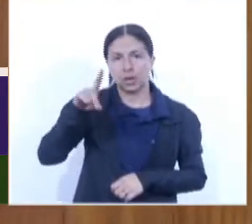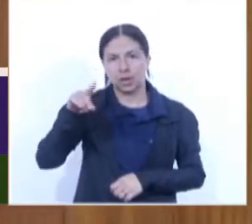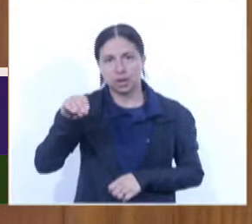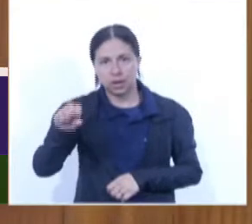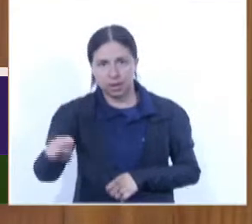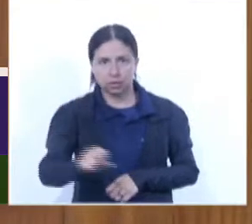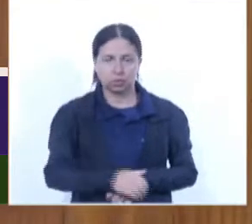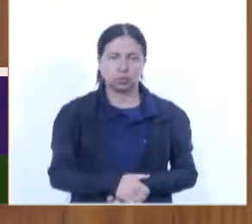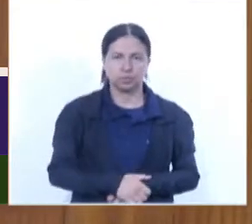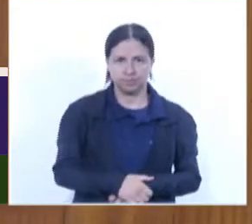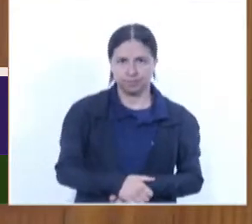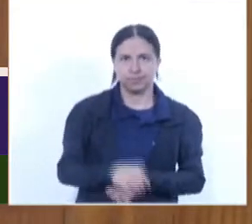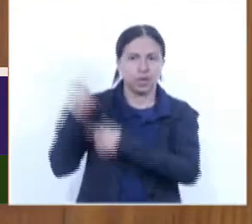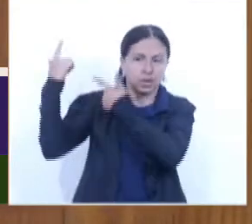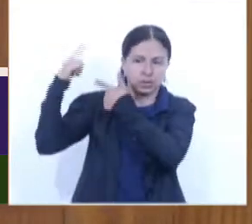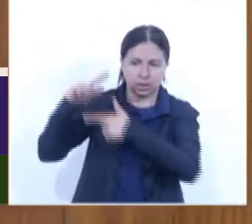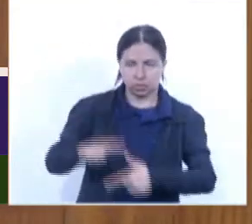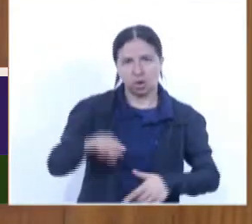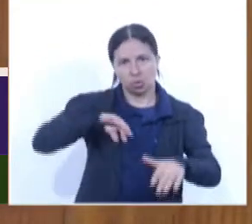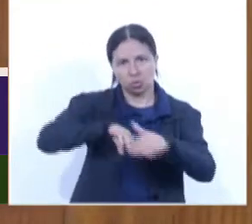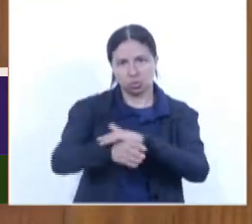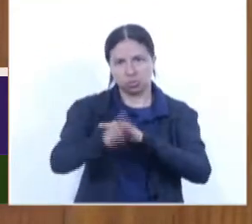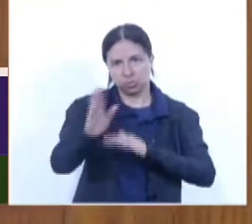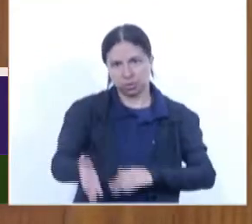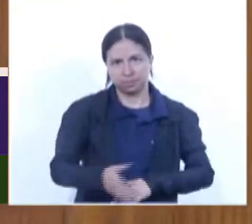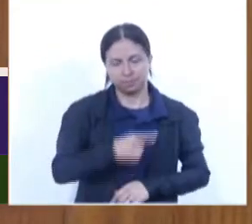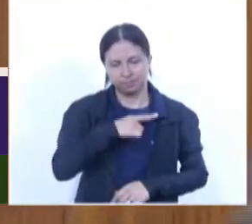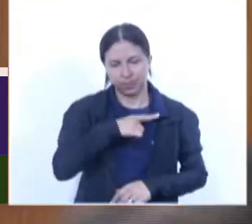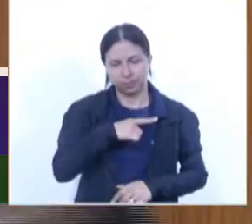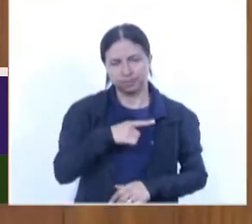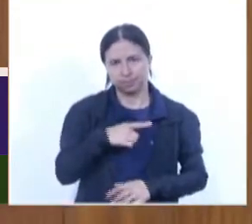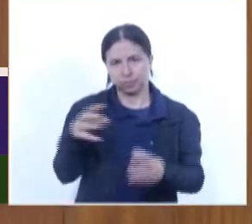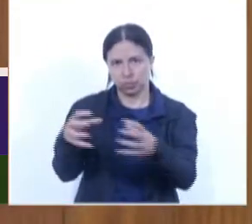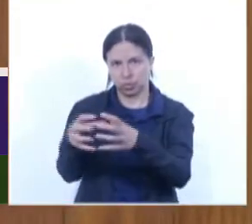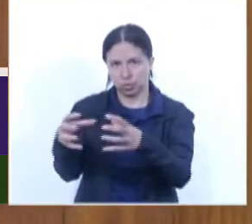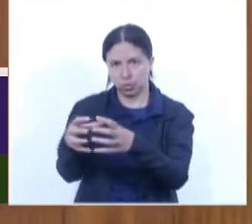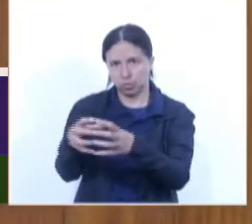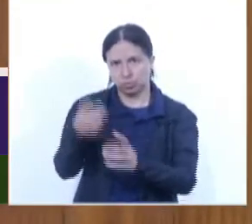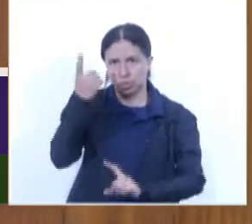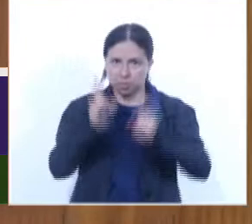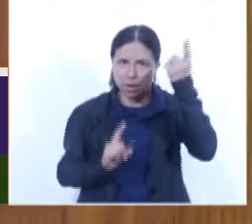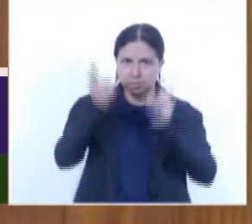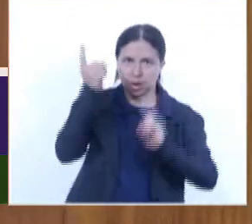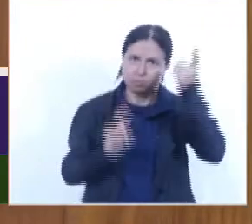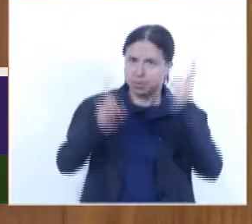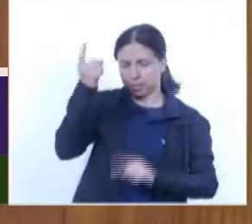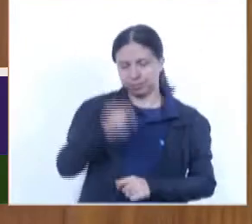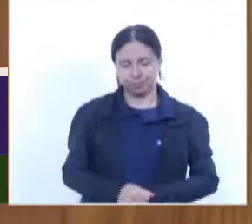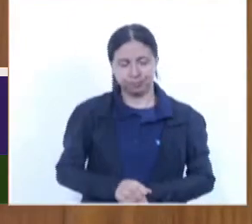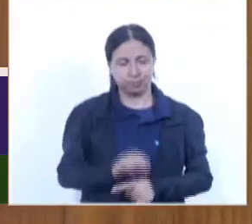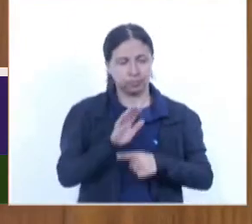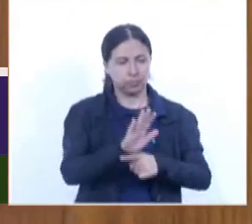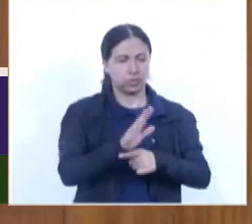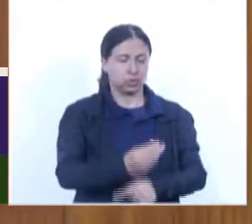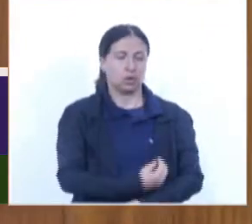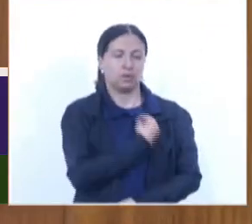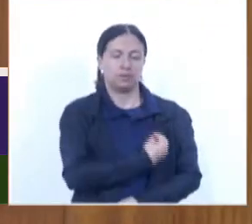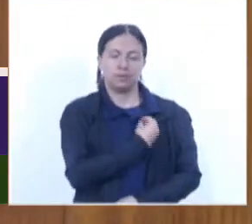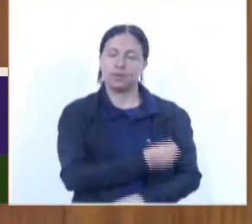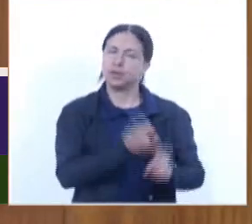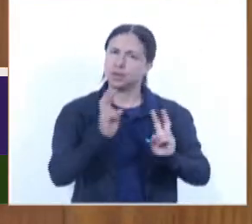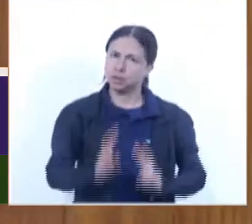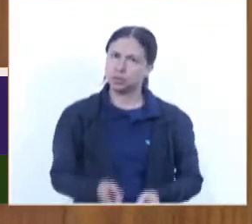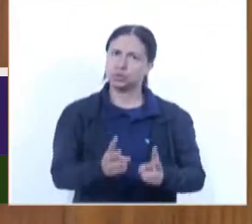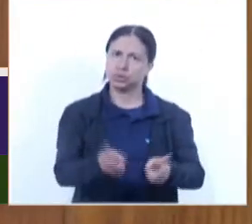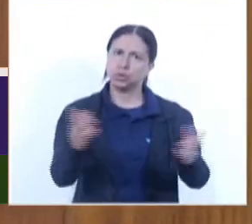muito tradicionais voltando favoráveis projeto nós vamos ajudar a manter viva a cultura do carnaval em